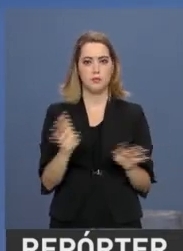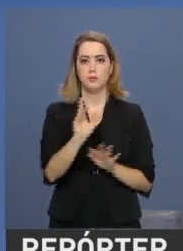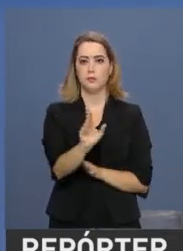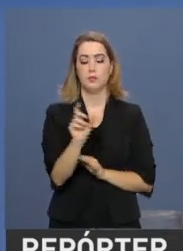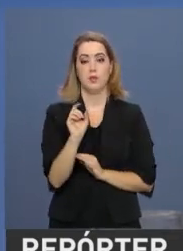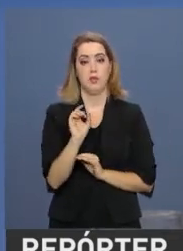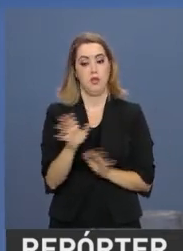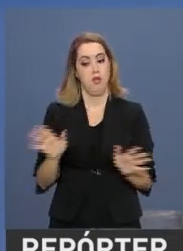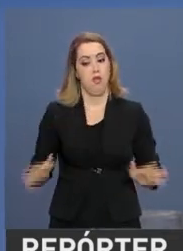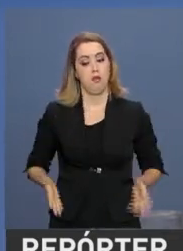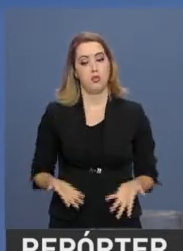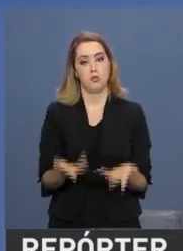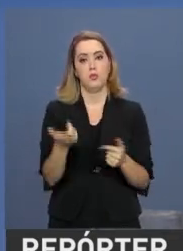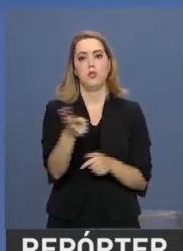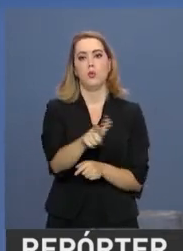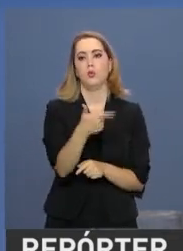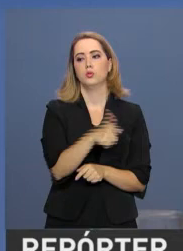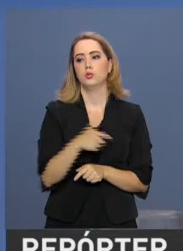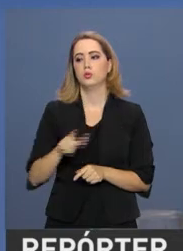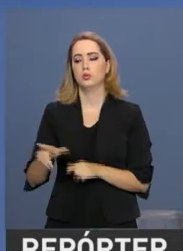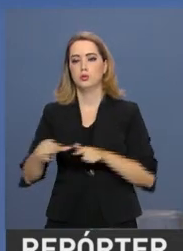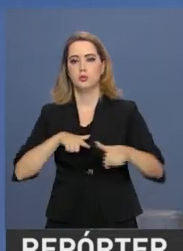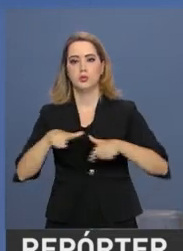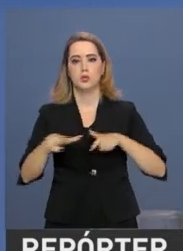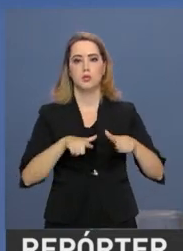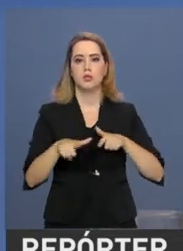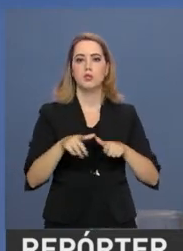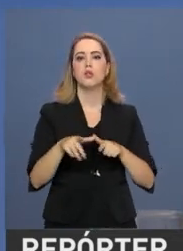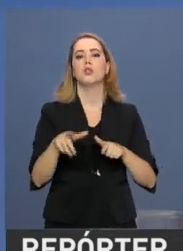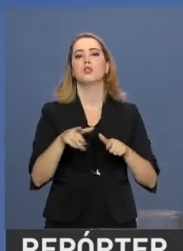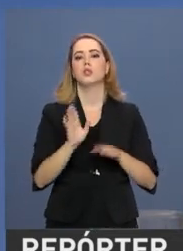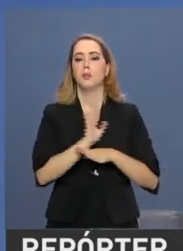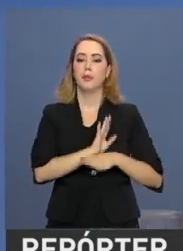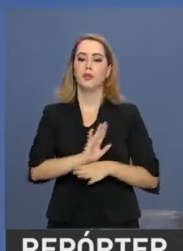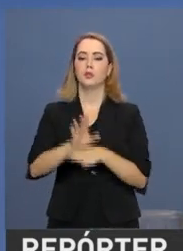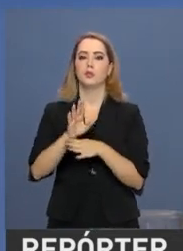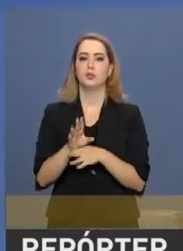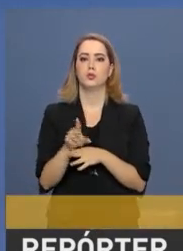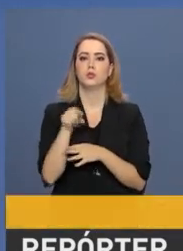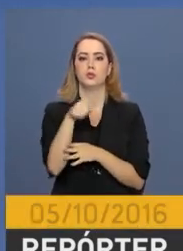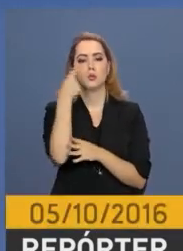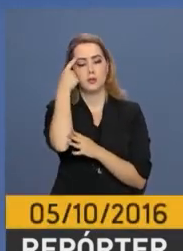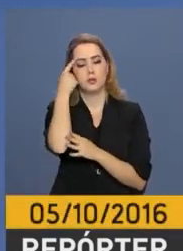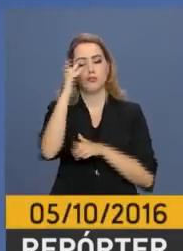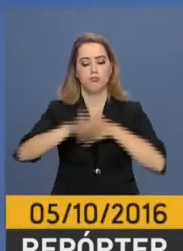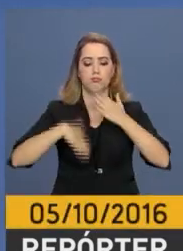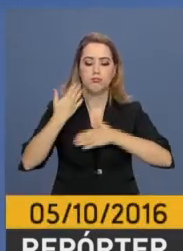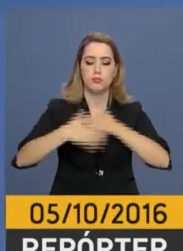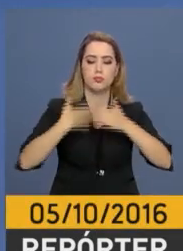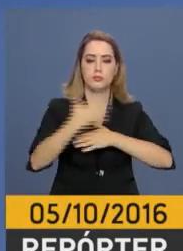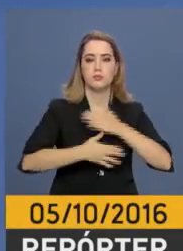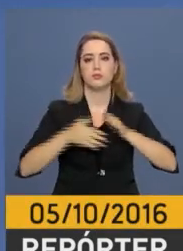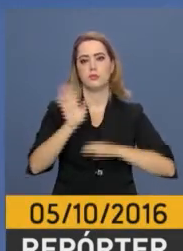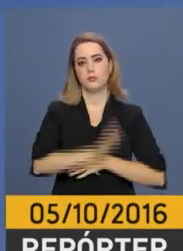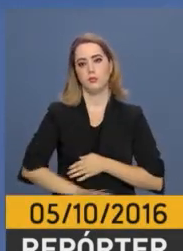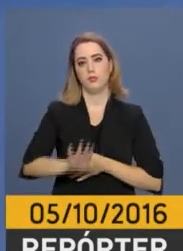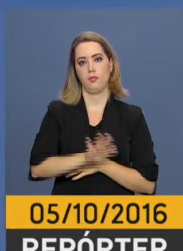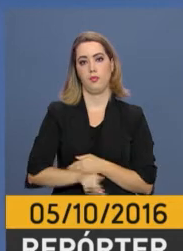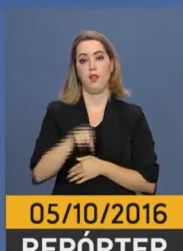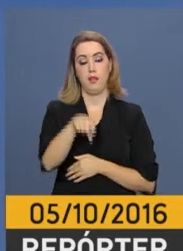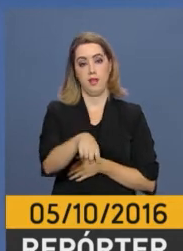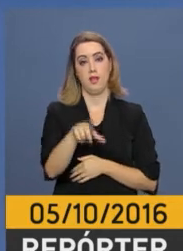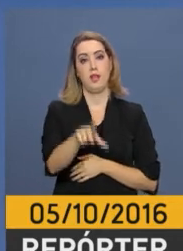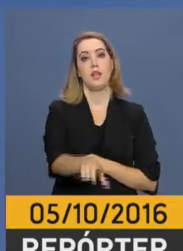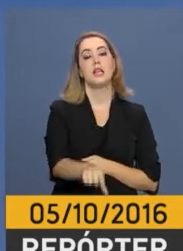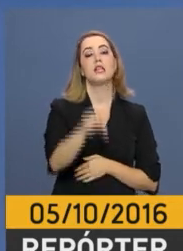vai estimular outros trabalhos voluntários também em relação a essa idéia da zona infantil é ela escolheu